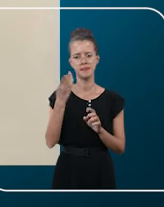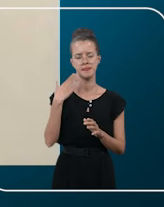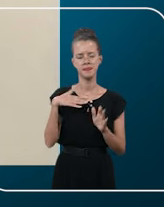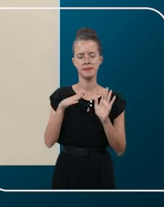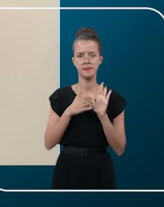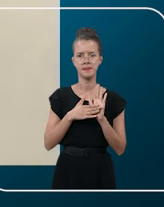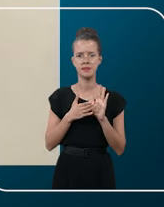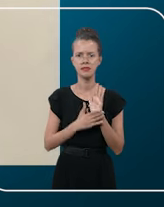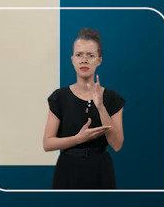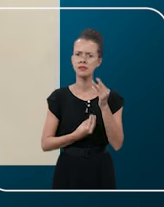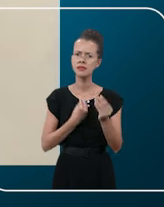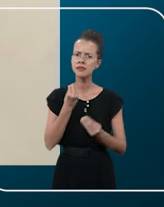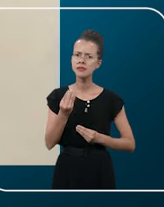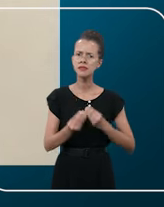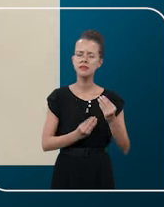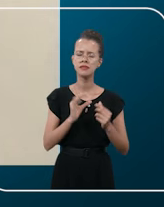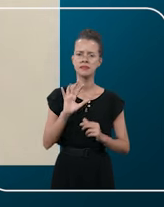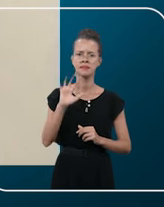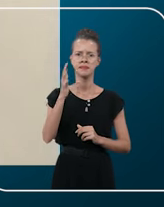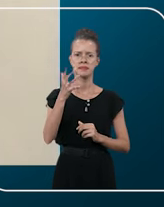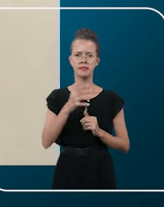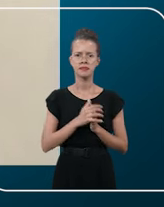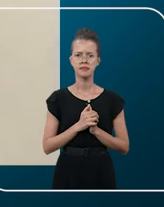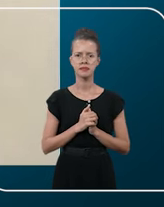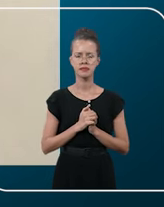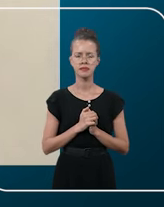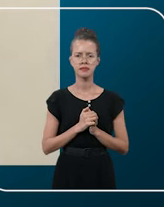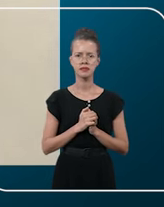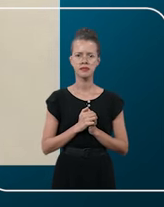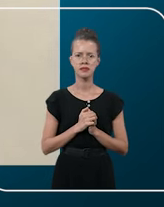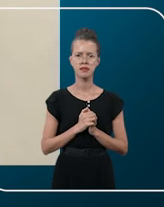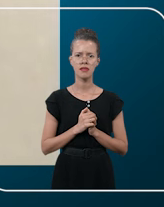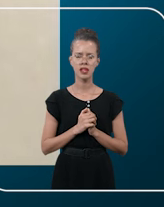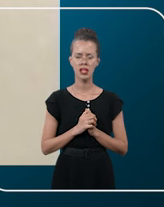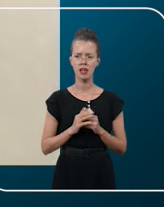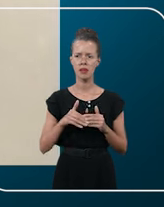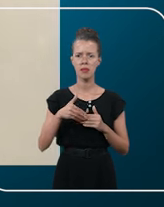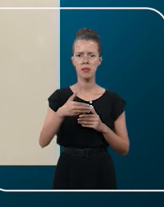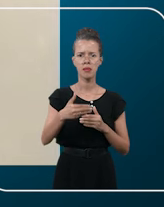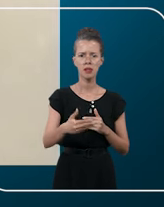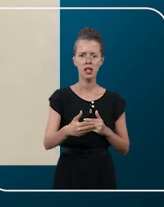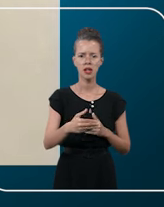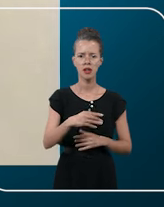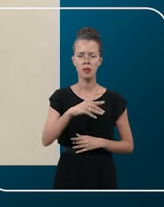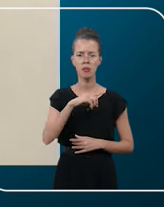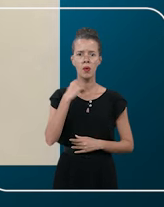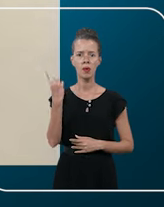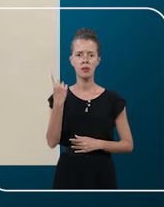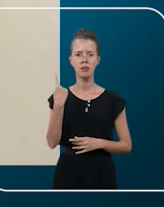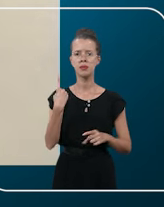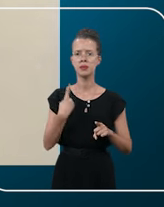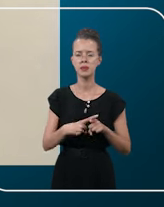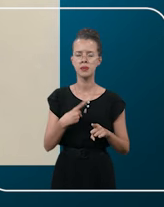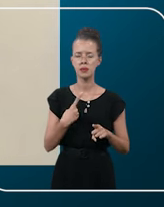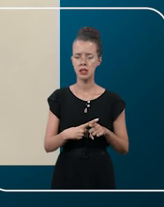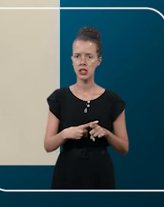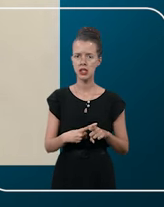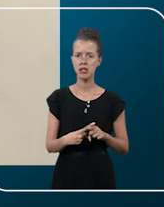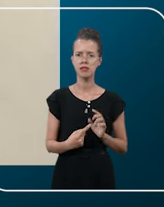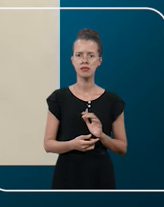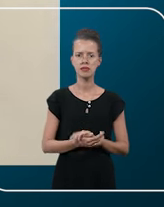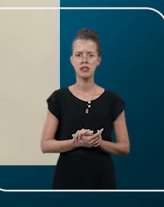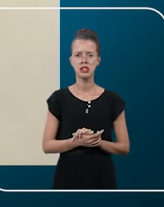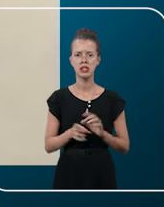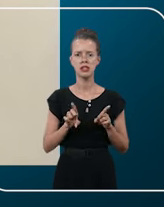aconteceu, de o que gerou aquela morte, levar em consideração situações